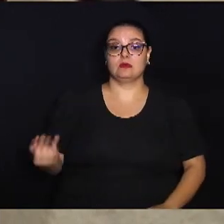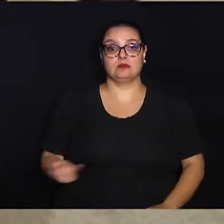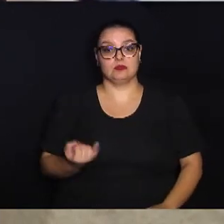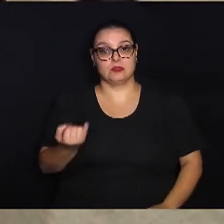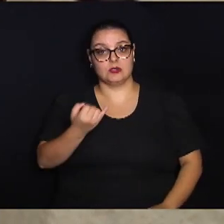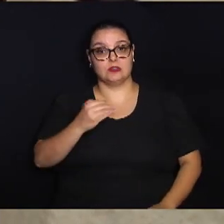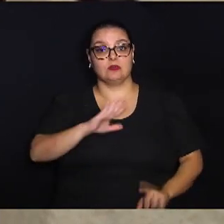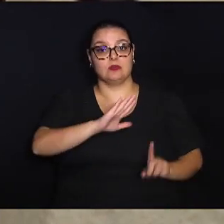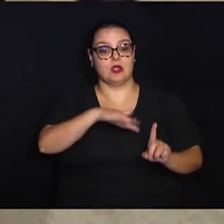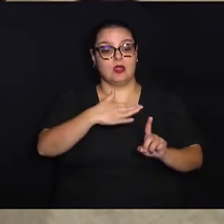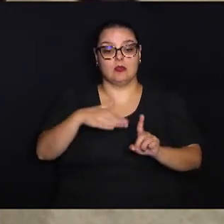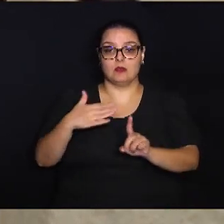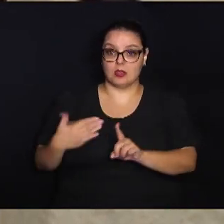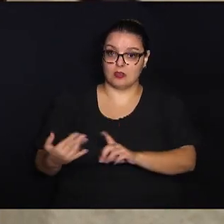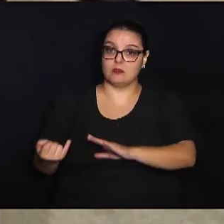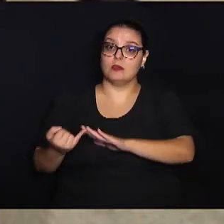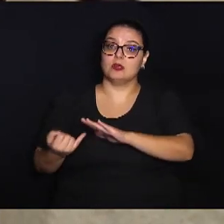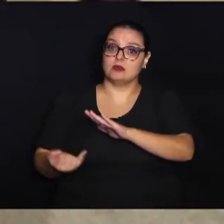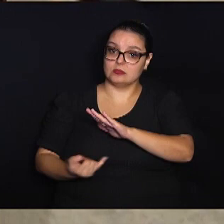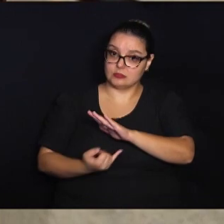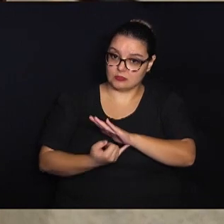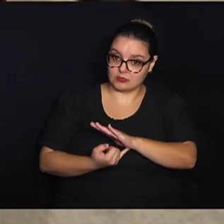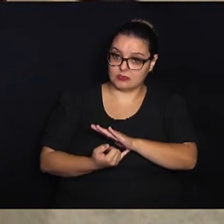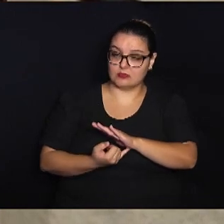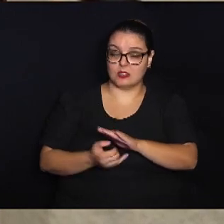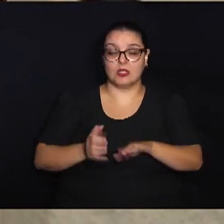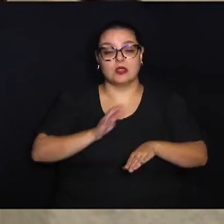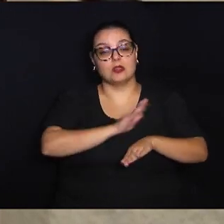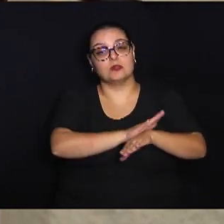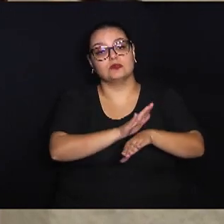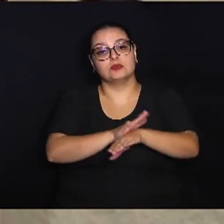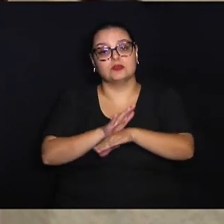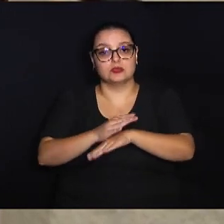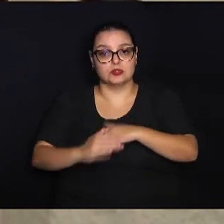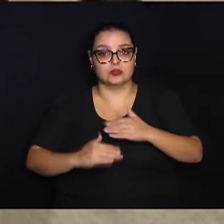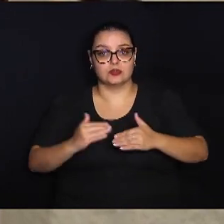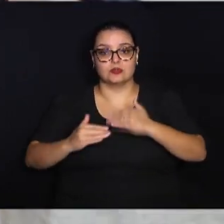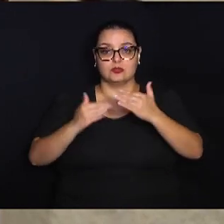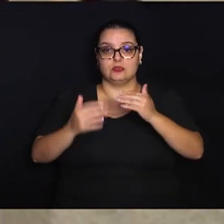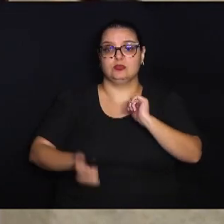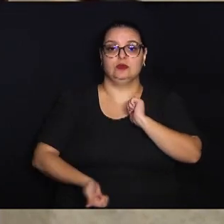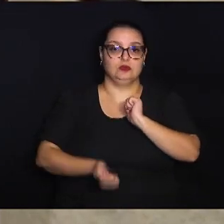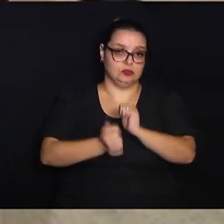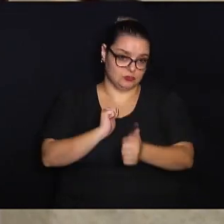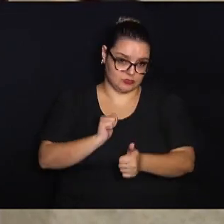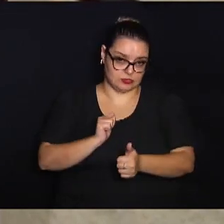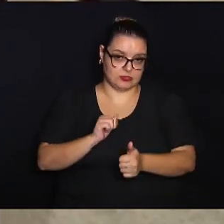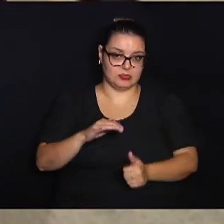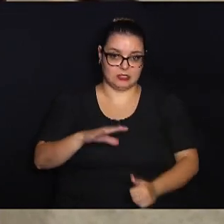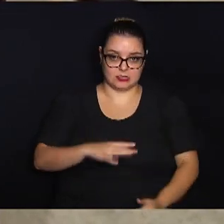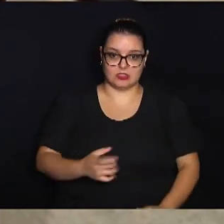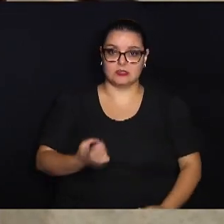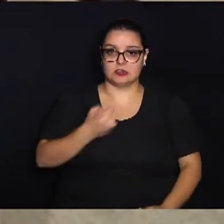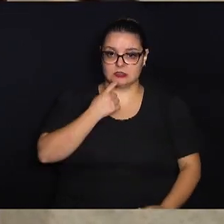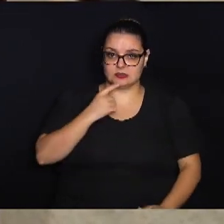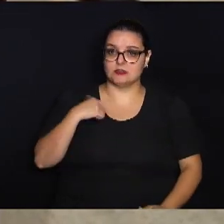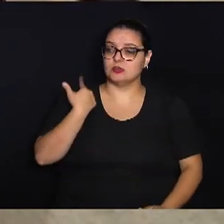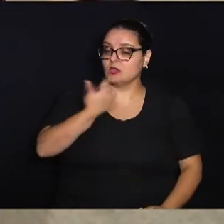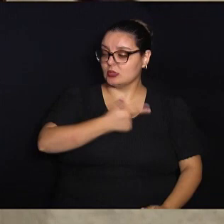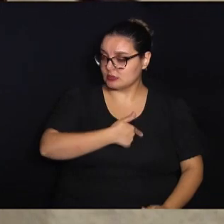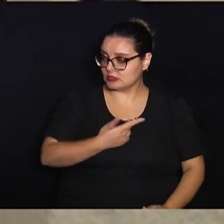homenagear pessoas e entidades que contribuem com o desenvolvimento do esporte na nossa